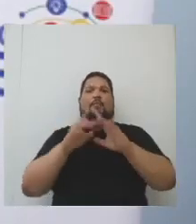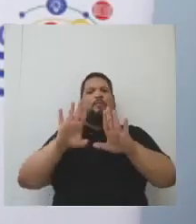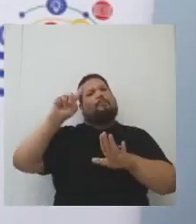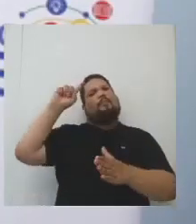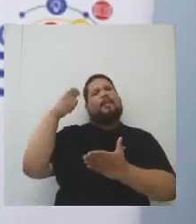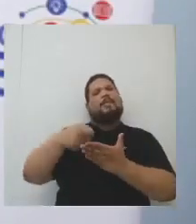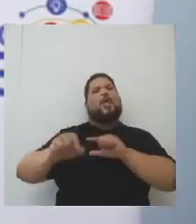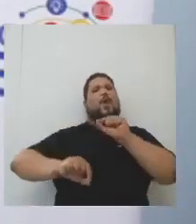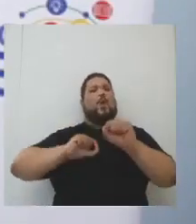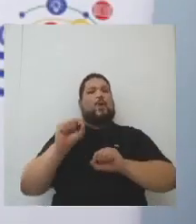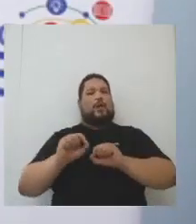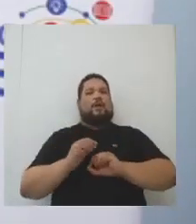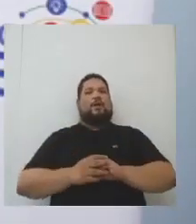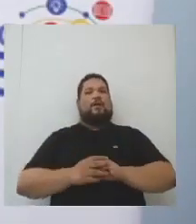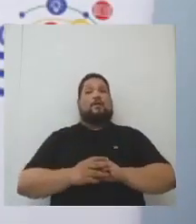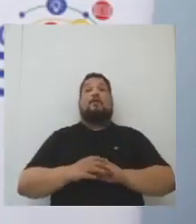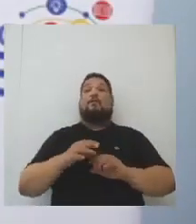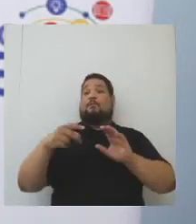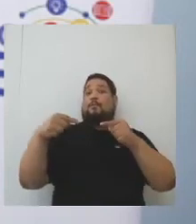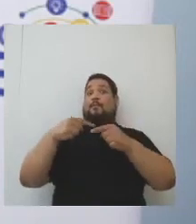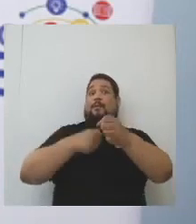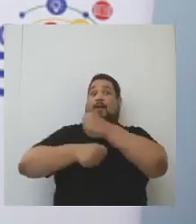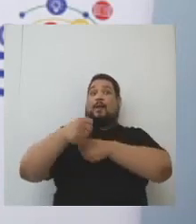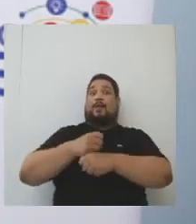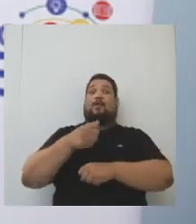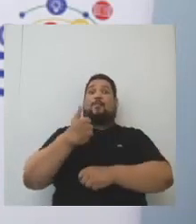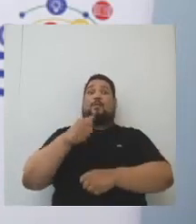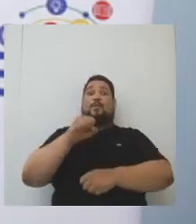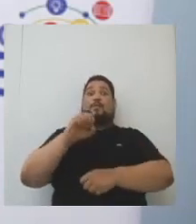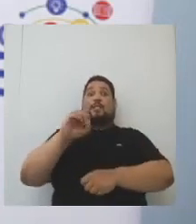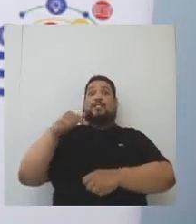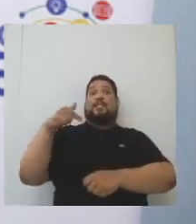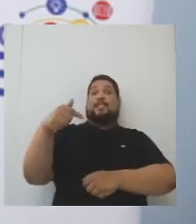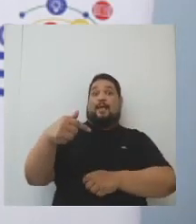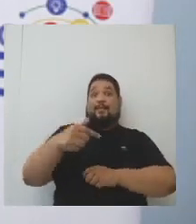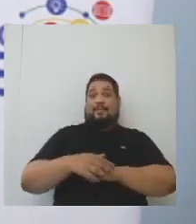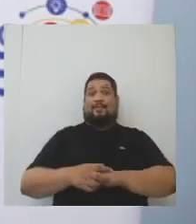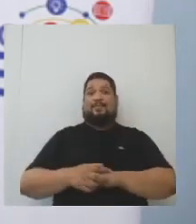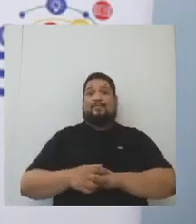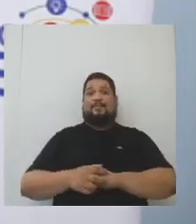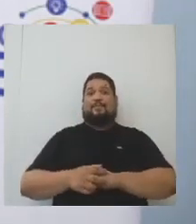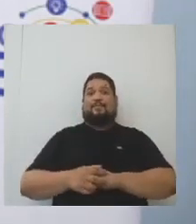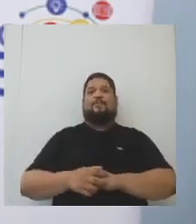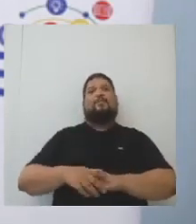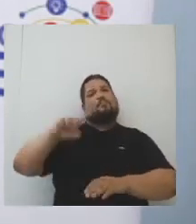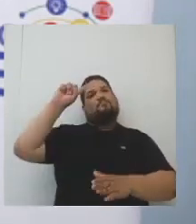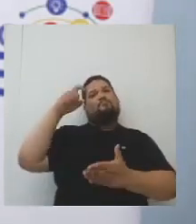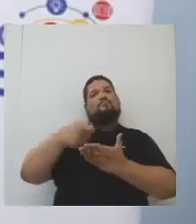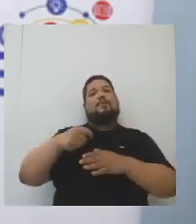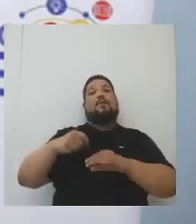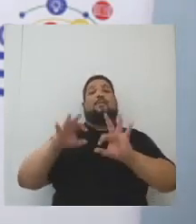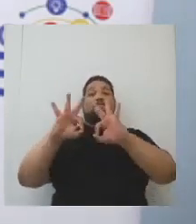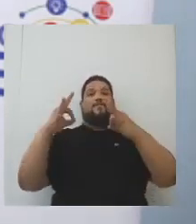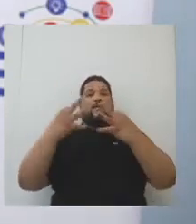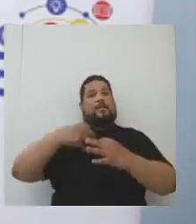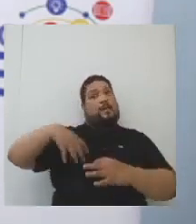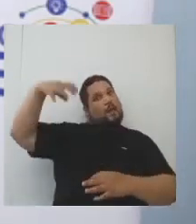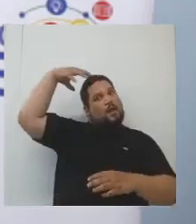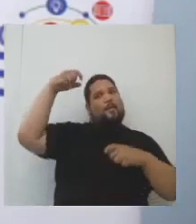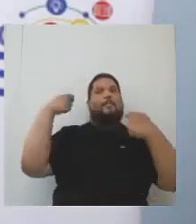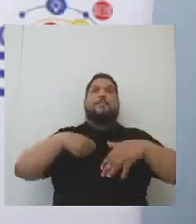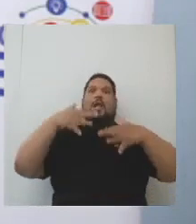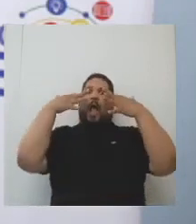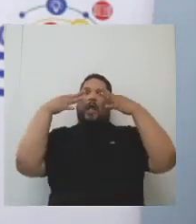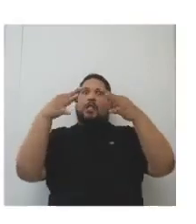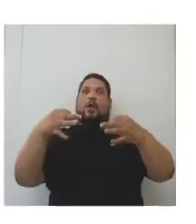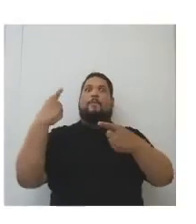decidido na convenção secreta de 1807? Fica decidido, então, que a família real precisa estar atenta, pois